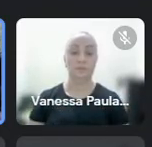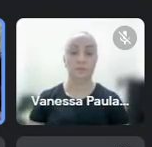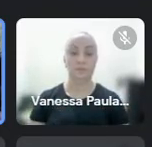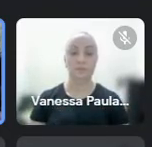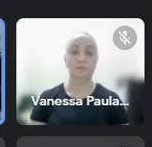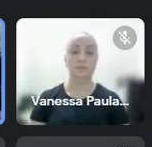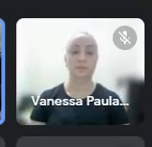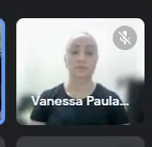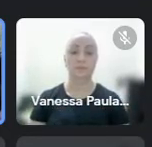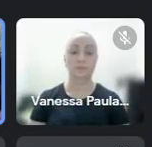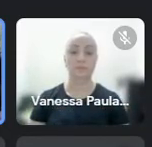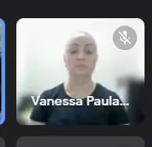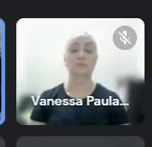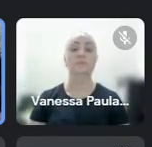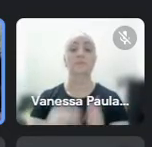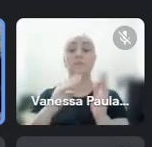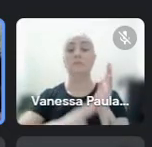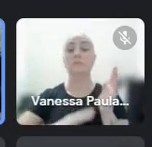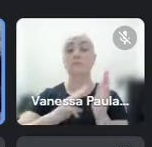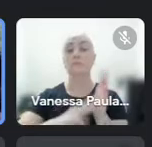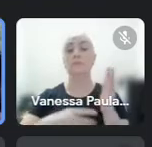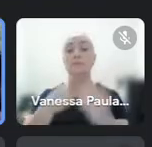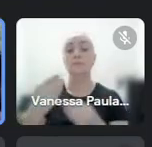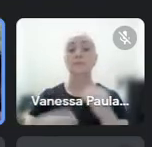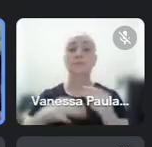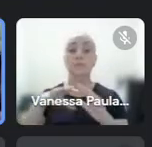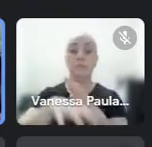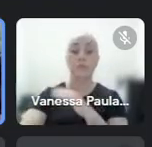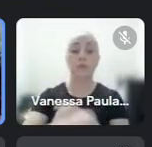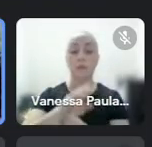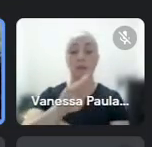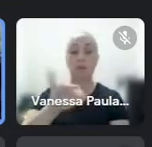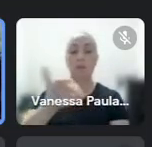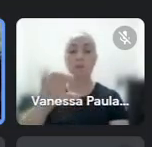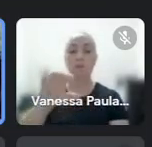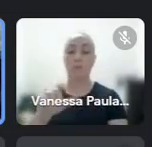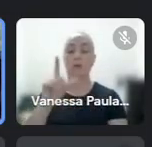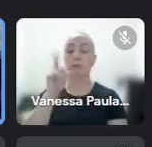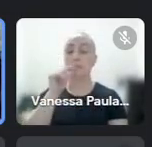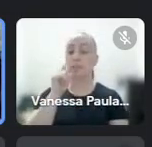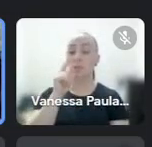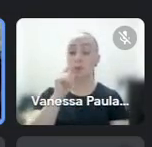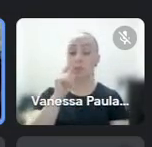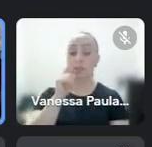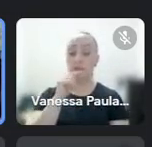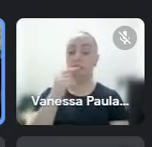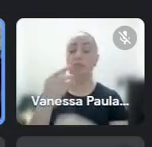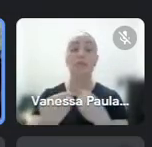Metodologia, captura da biota aquática. Quando se tem biota aquática?